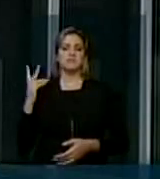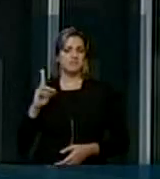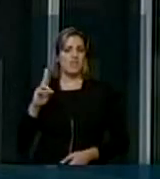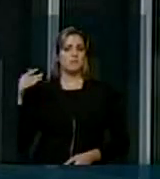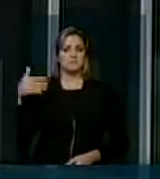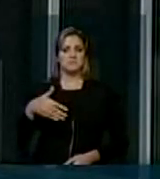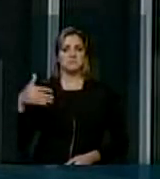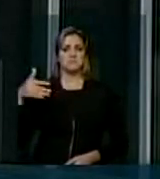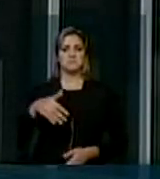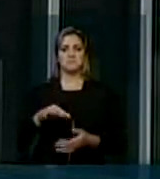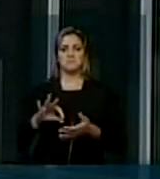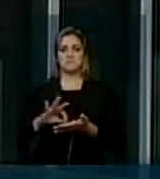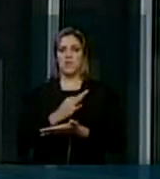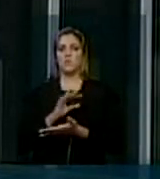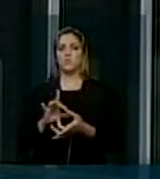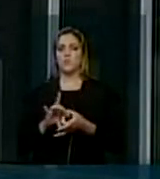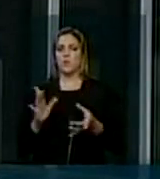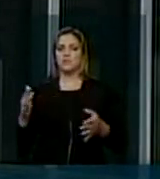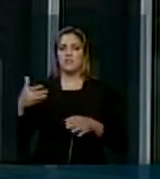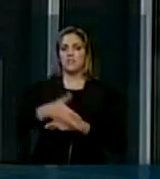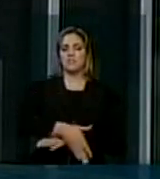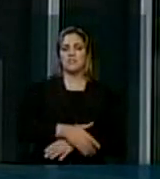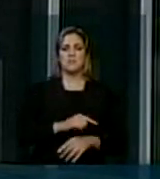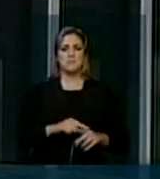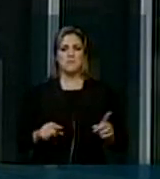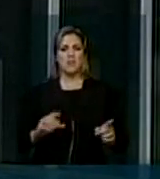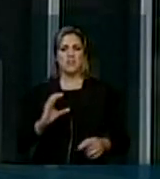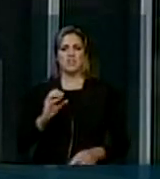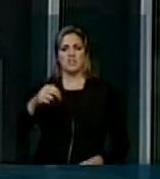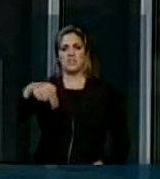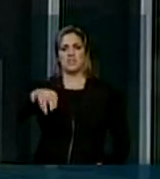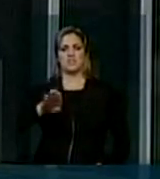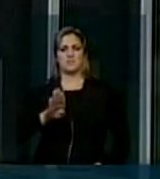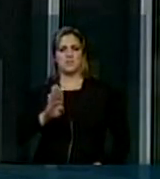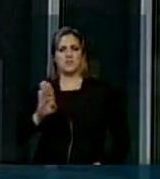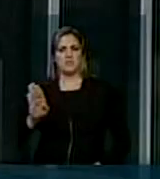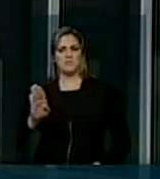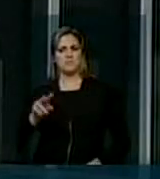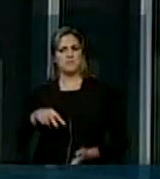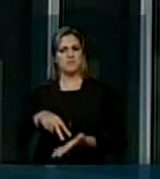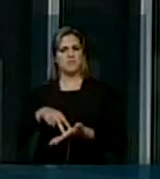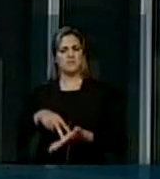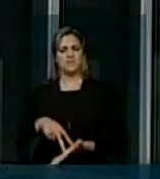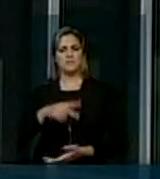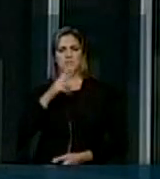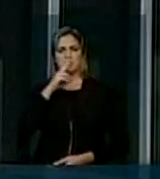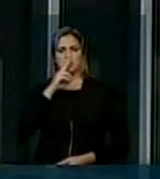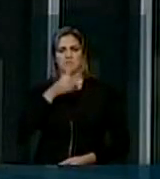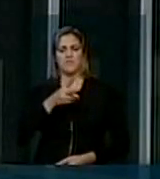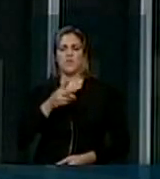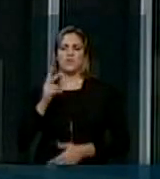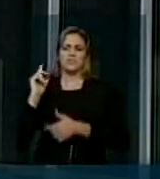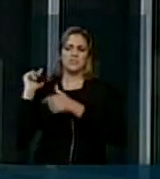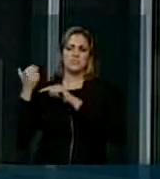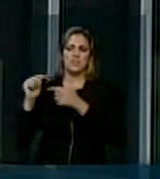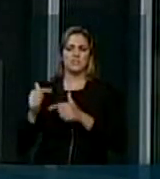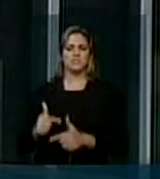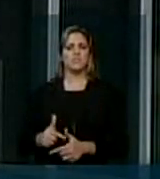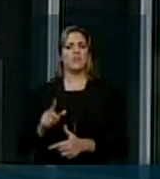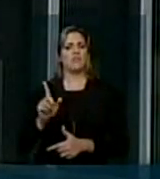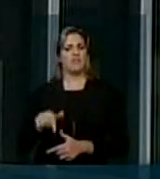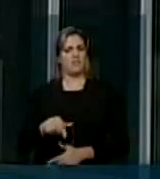instituição tão sólida como a CNBB, que representa um